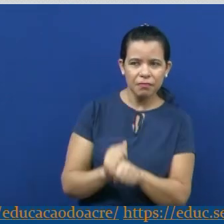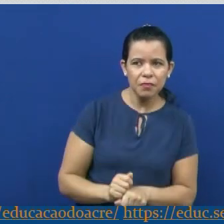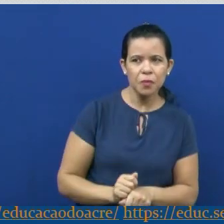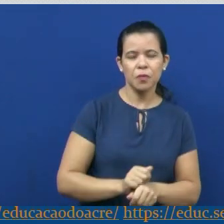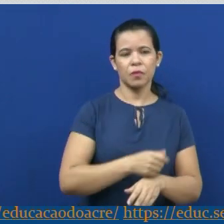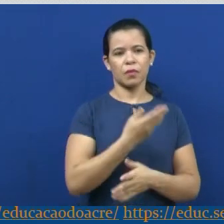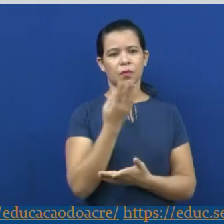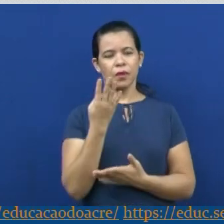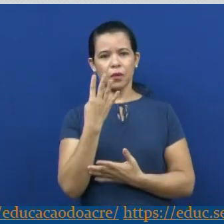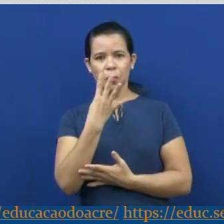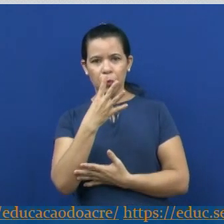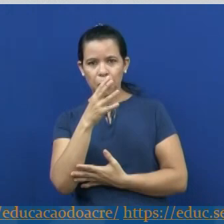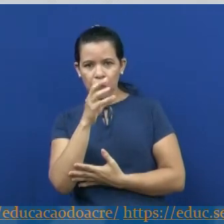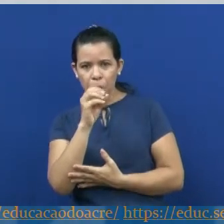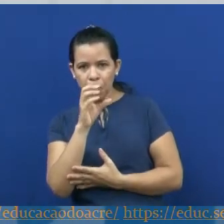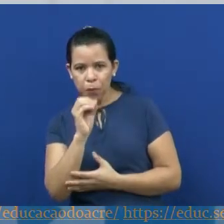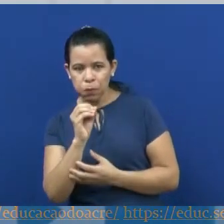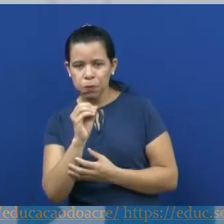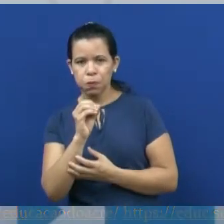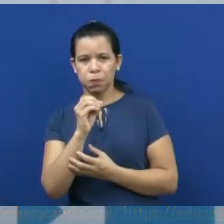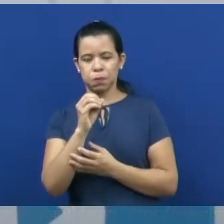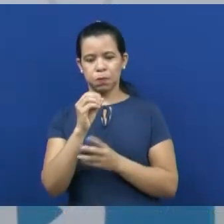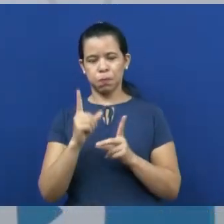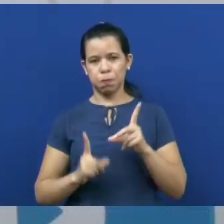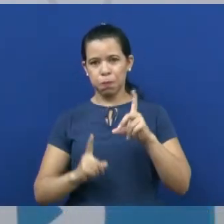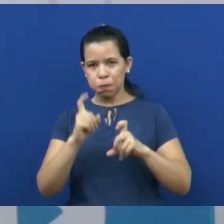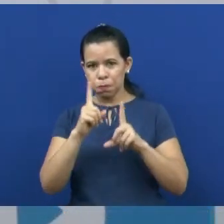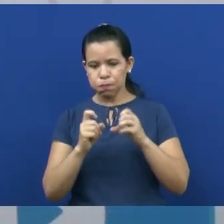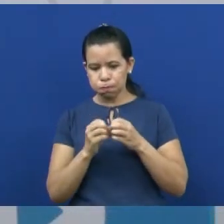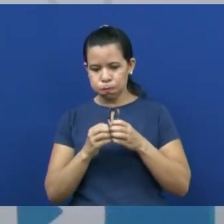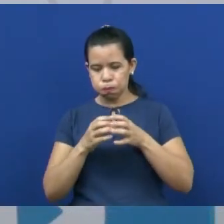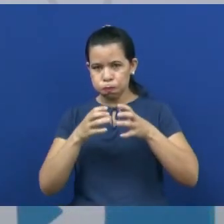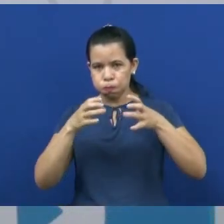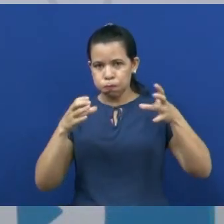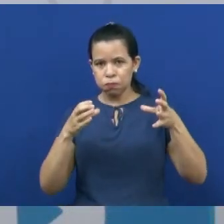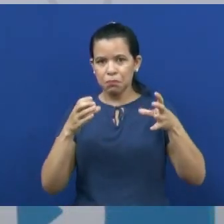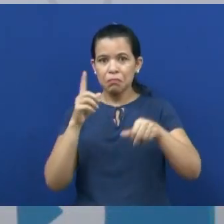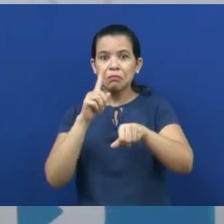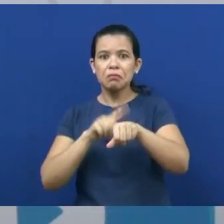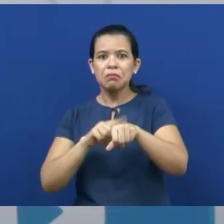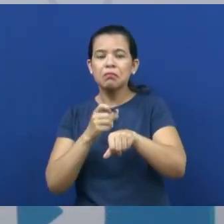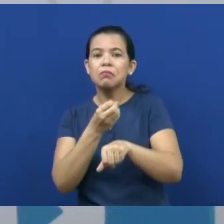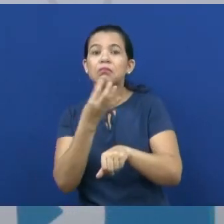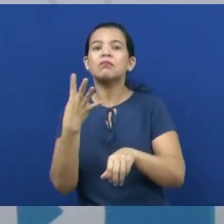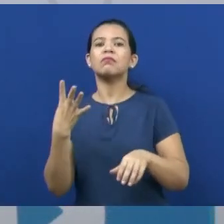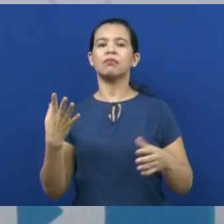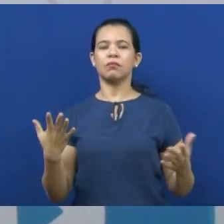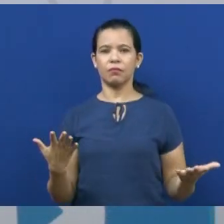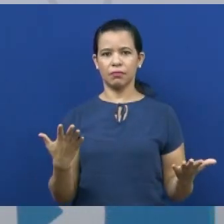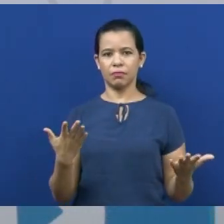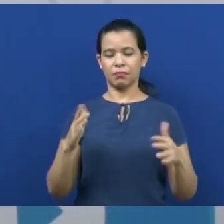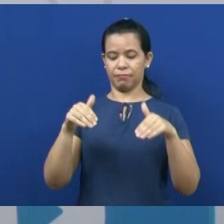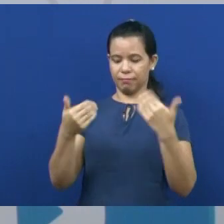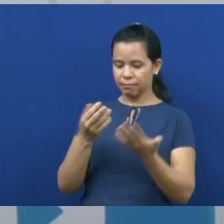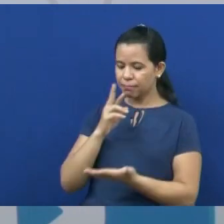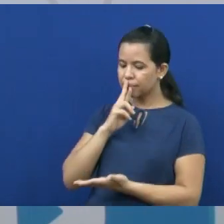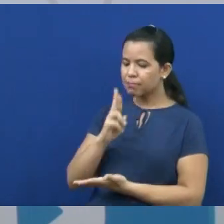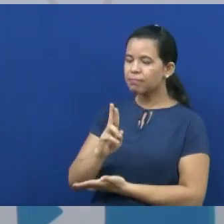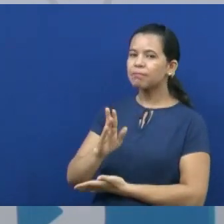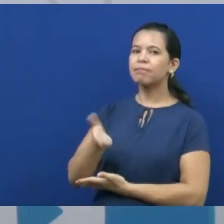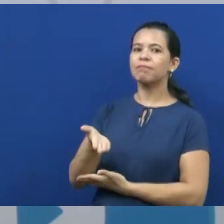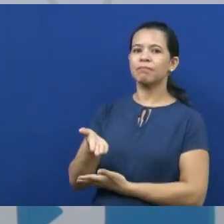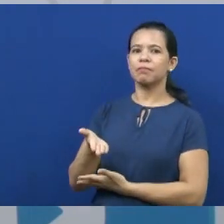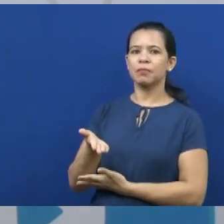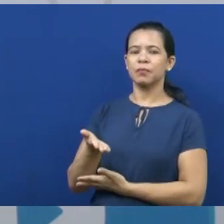400 bactérias, será necessário quanto tempo? Ah, então está respondido. A solução